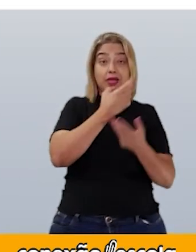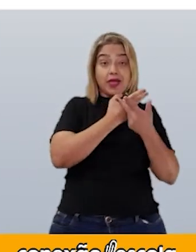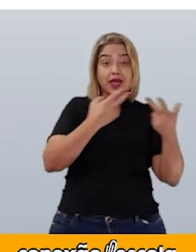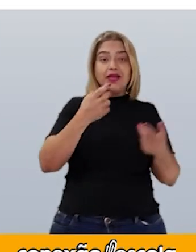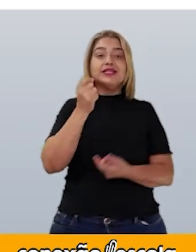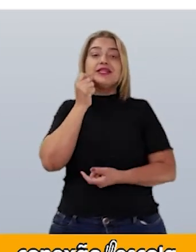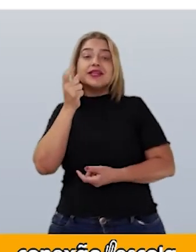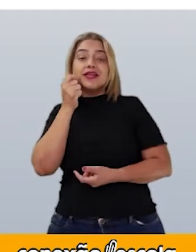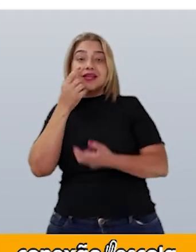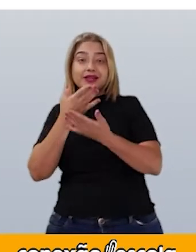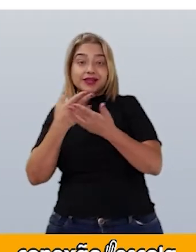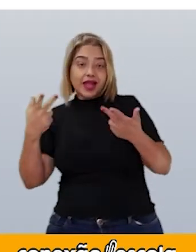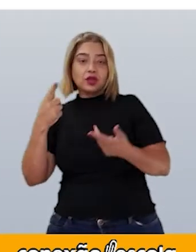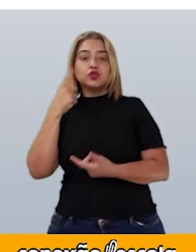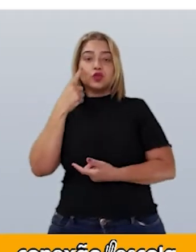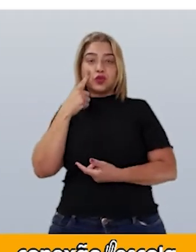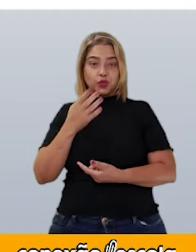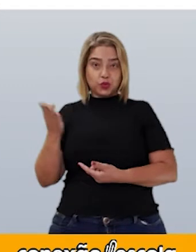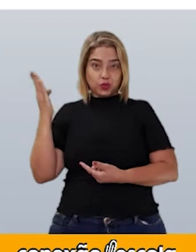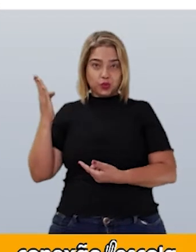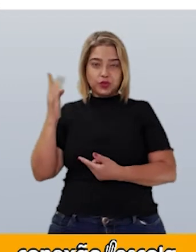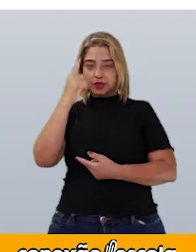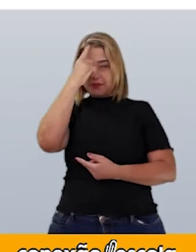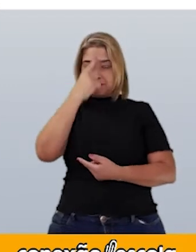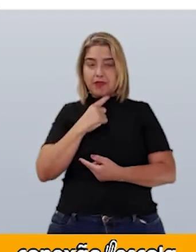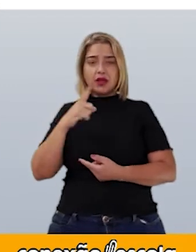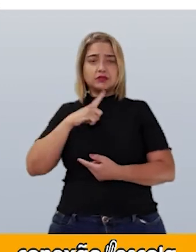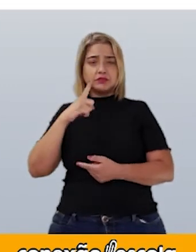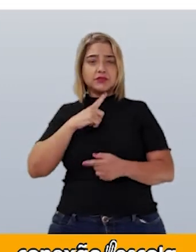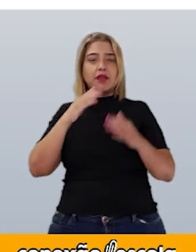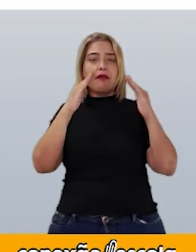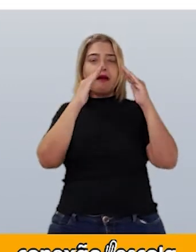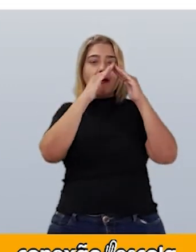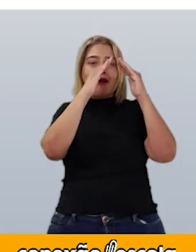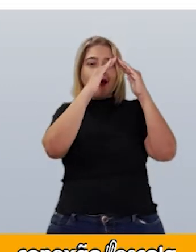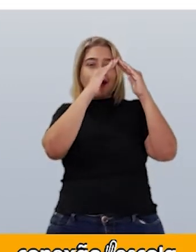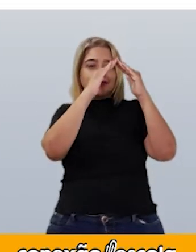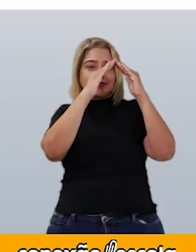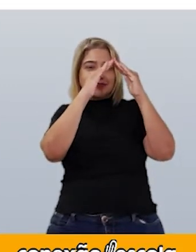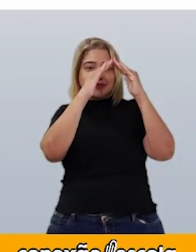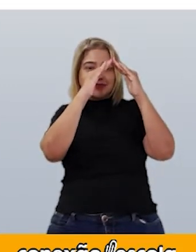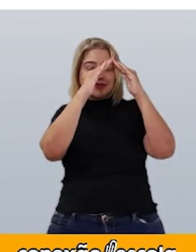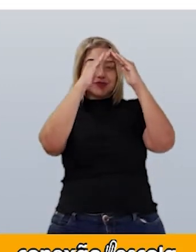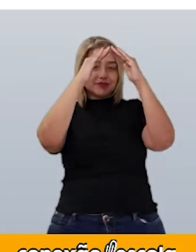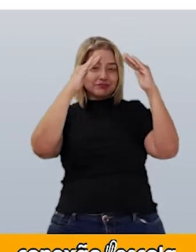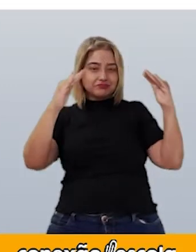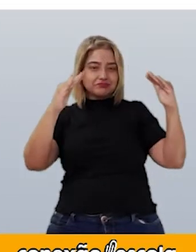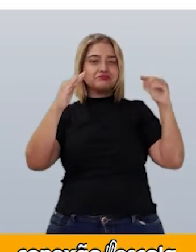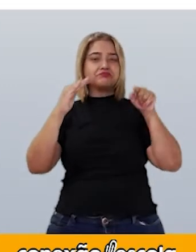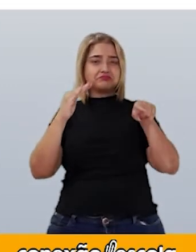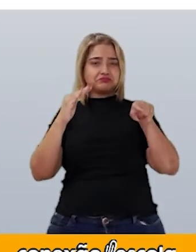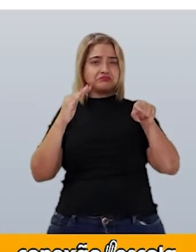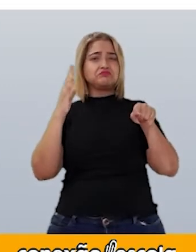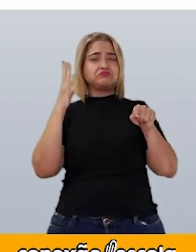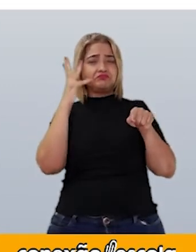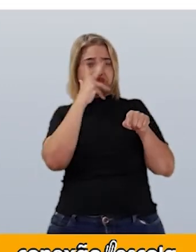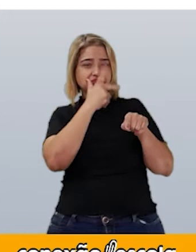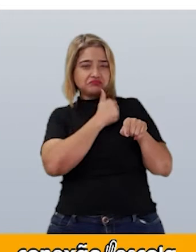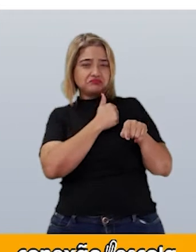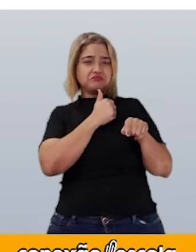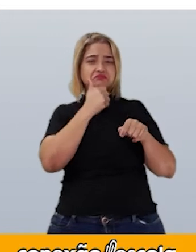essa imagem. Temos uma casinha de gato bem grande, bem muito